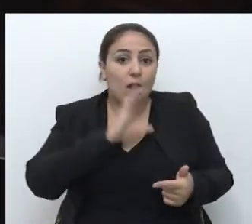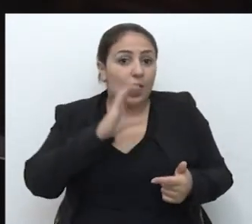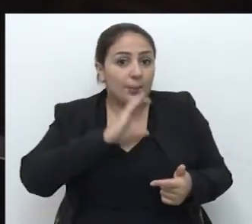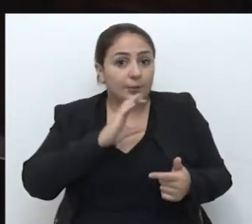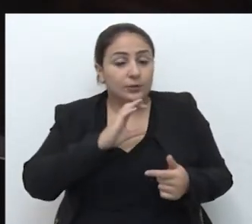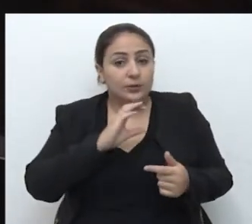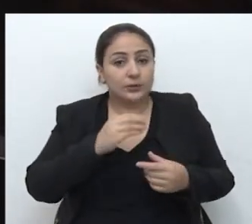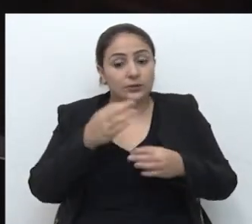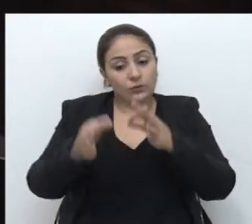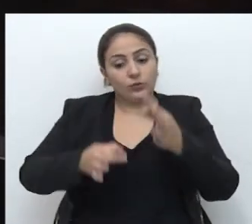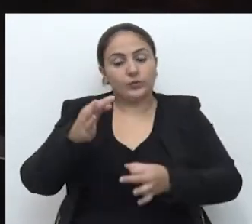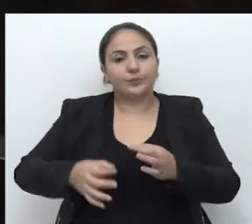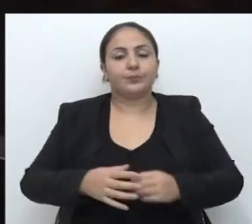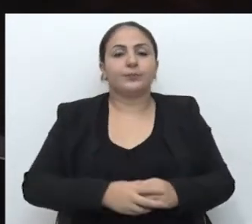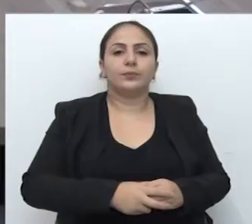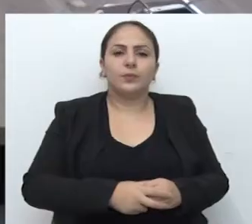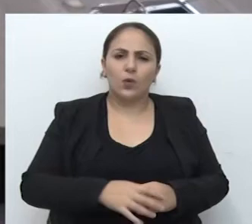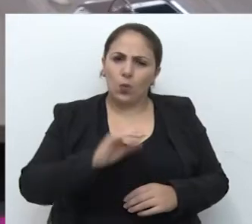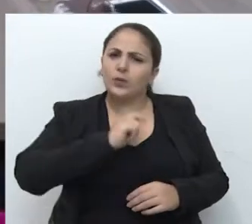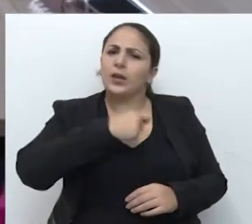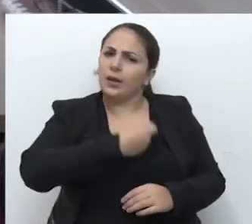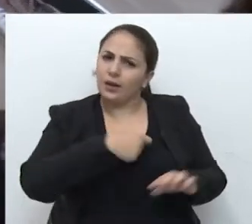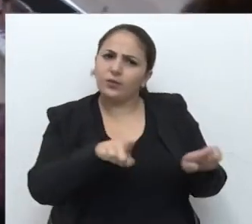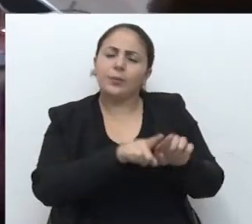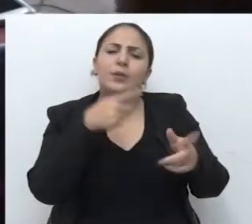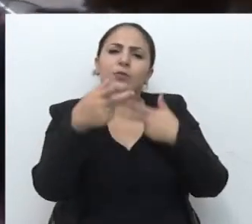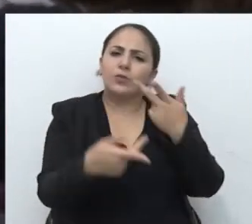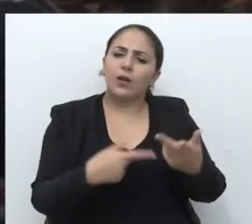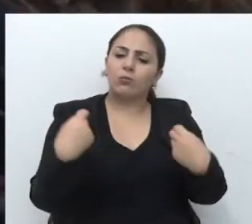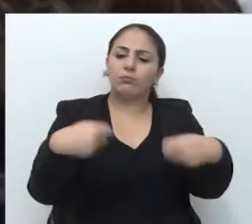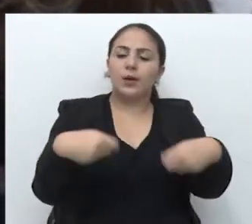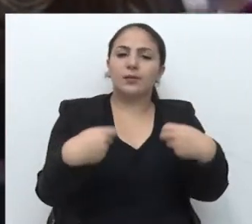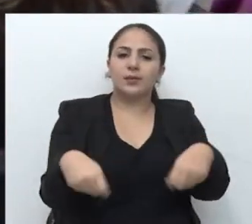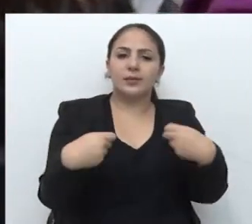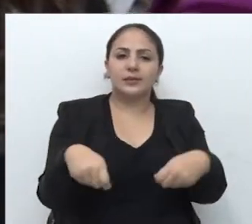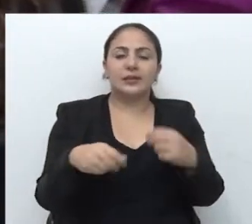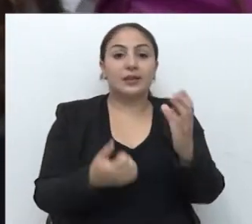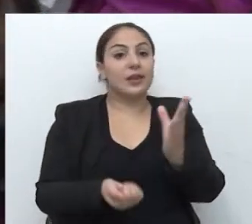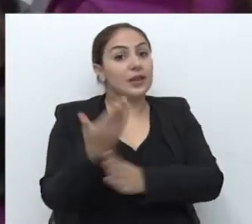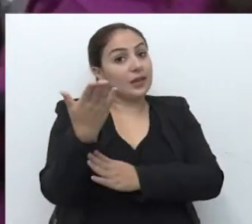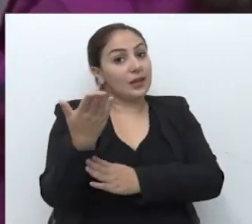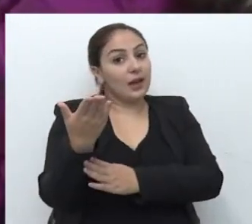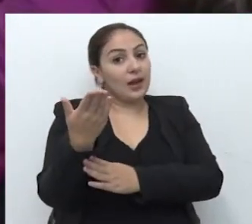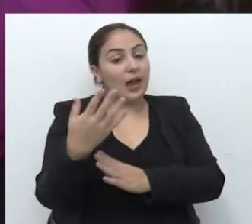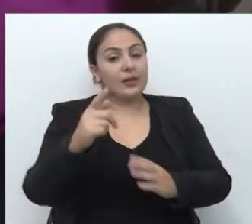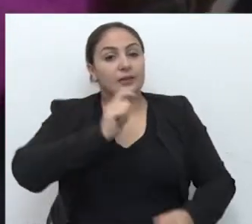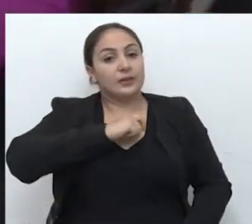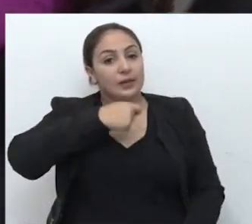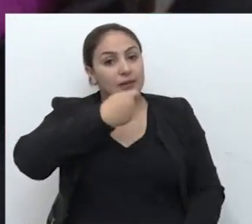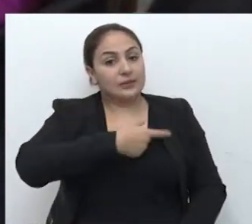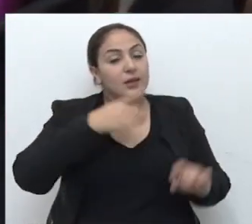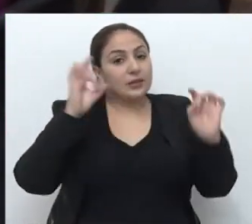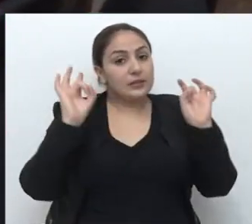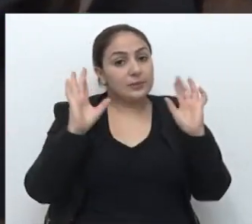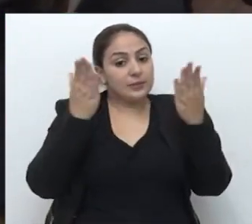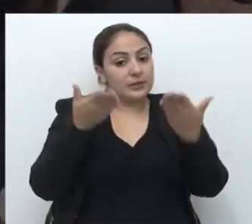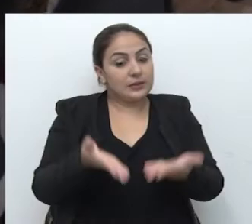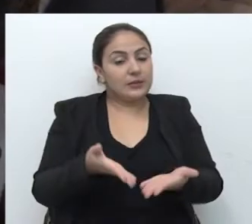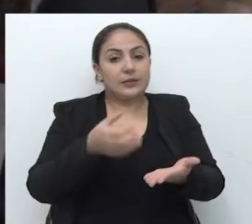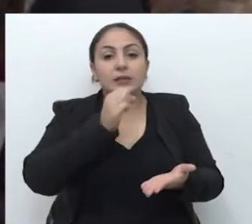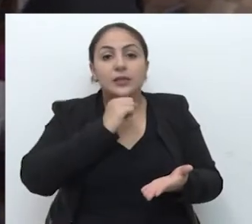um rápido encaminhamento ao Poder Judiciário. O delegado também comentou a necessidade da criação da